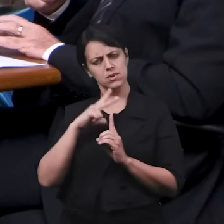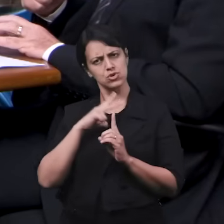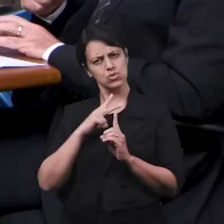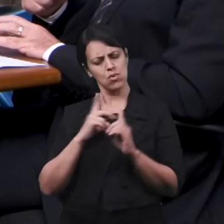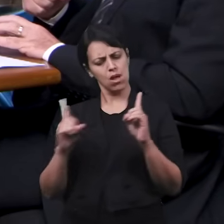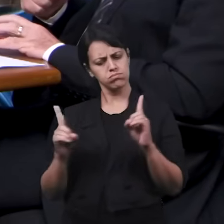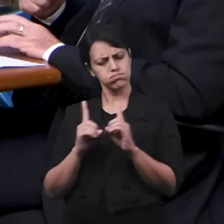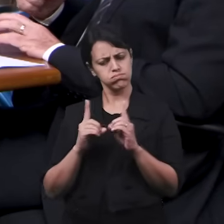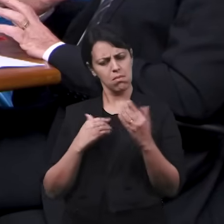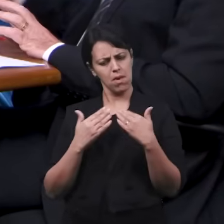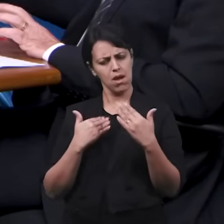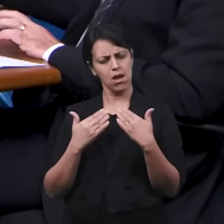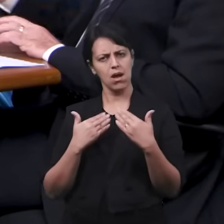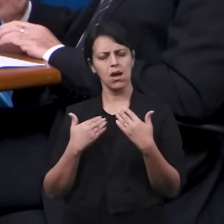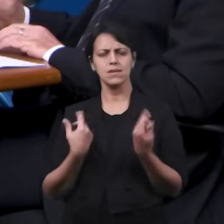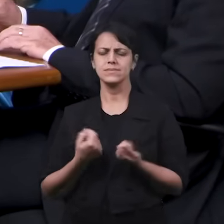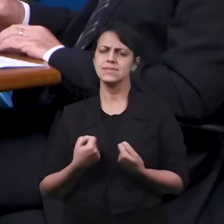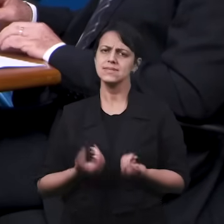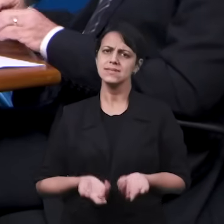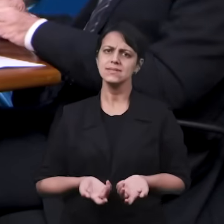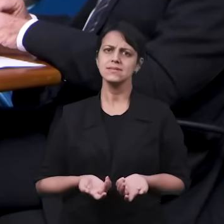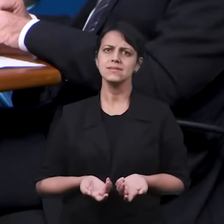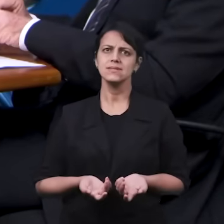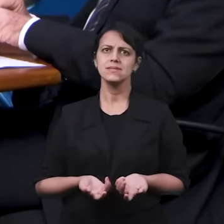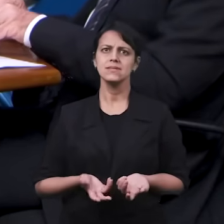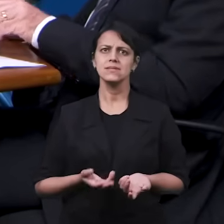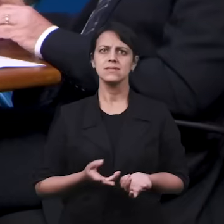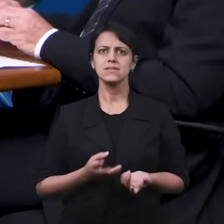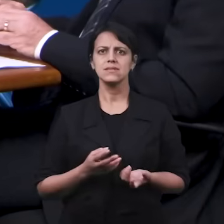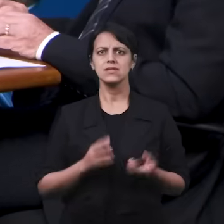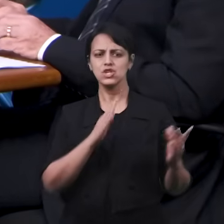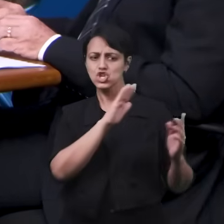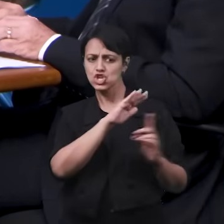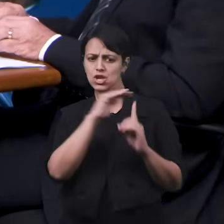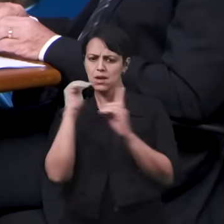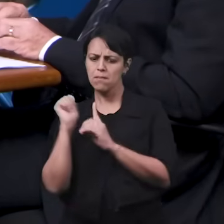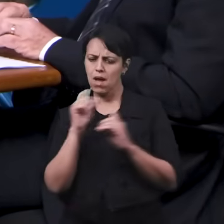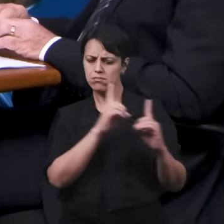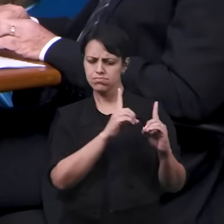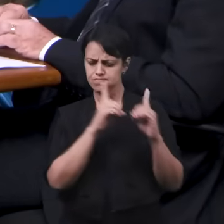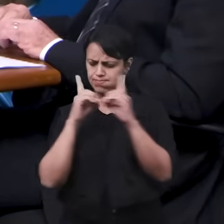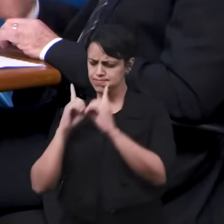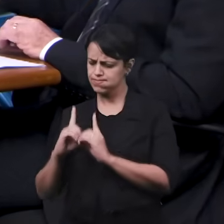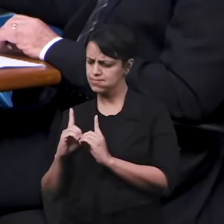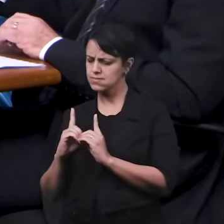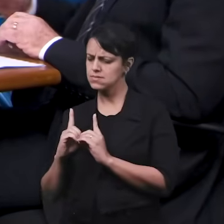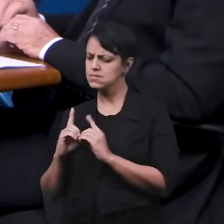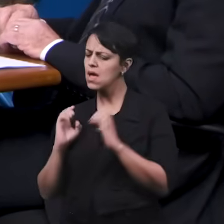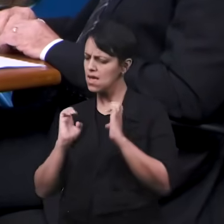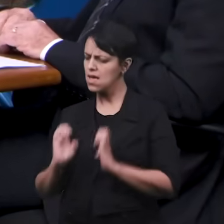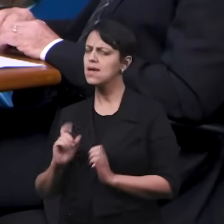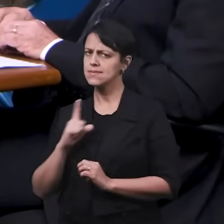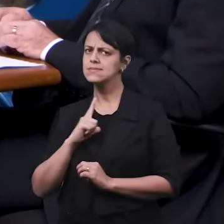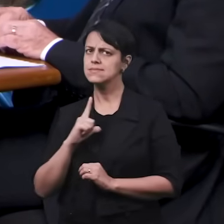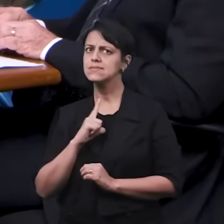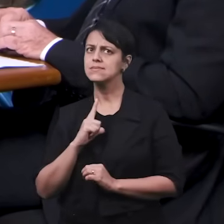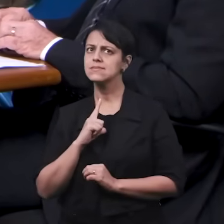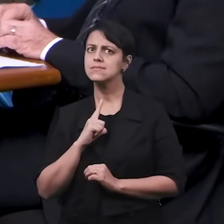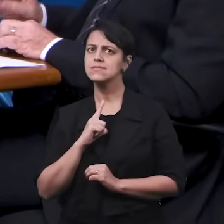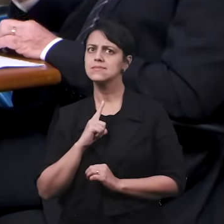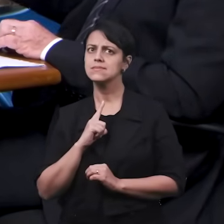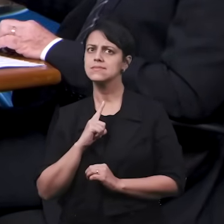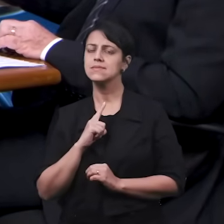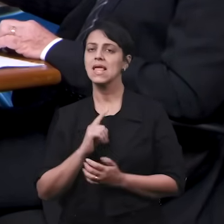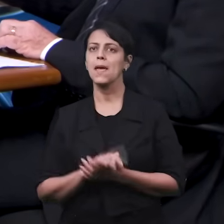pessoa se fecha ali. Eu digo, não, mas no sentido de à parte, conversar com a pessoa, isso é mais ético. Sim, né? É mais ético mesmo. Aliás,